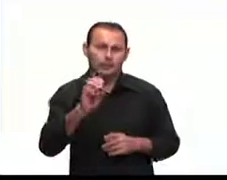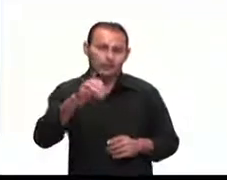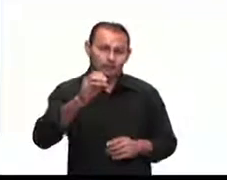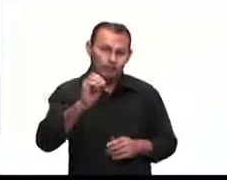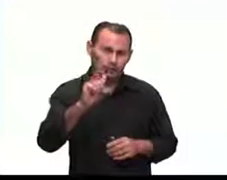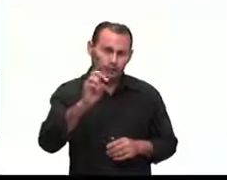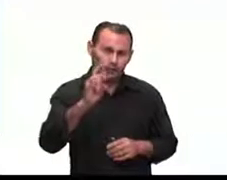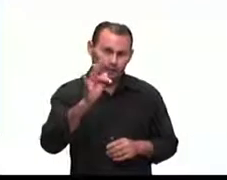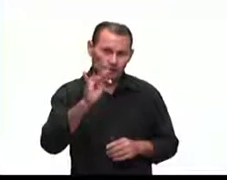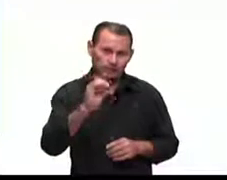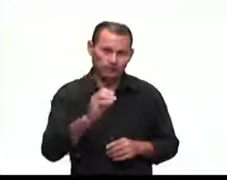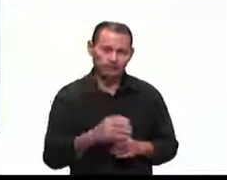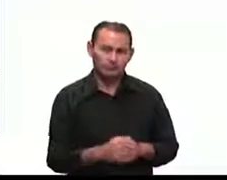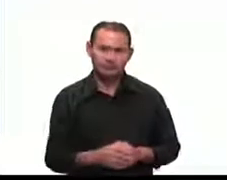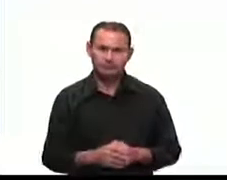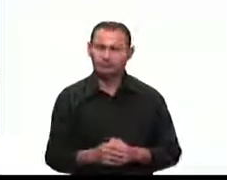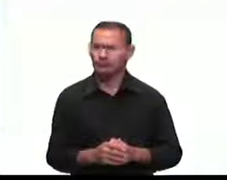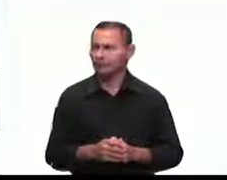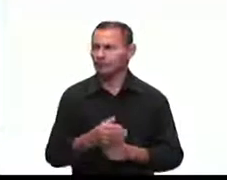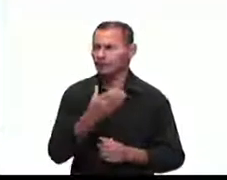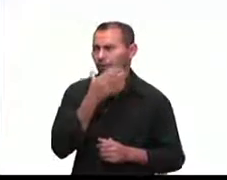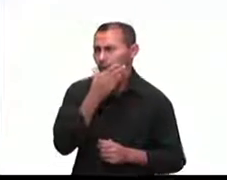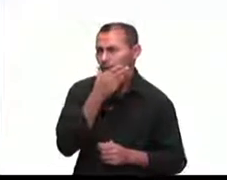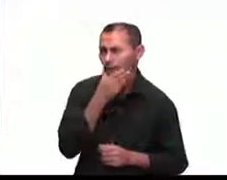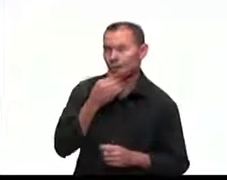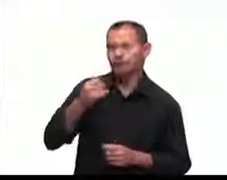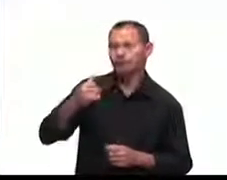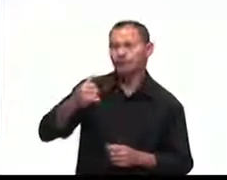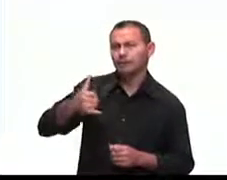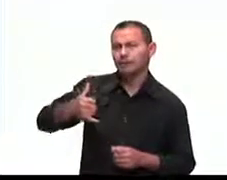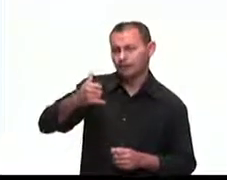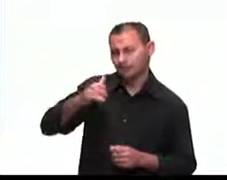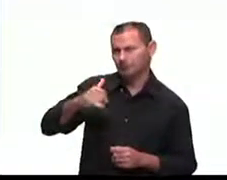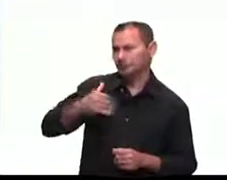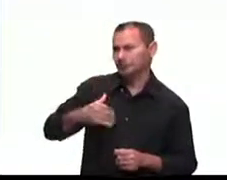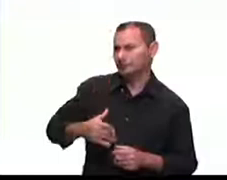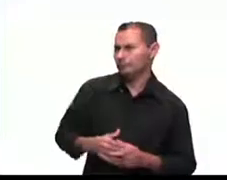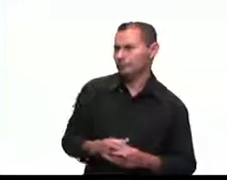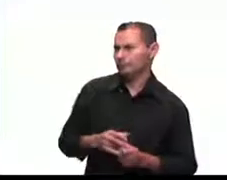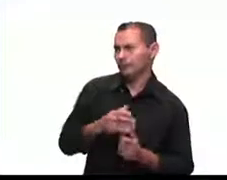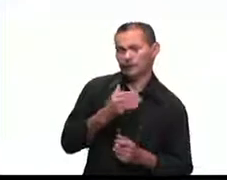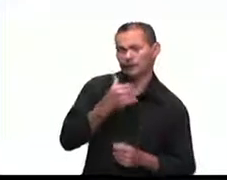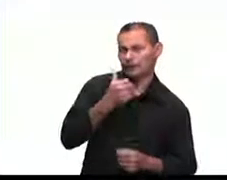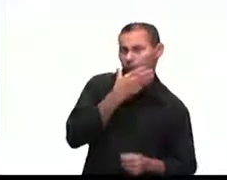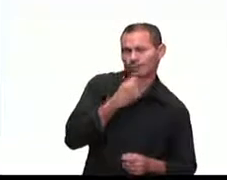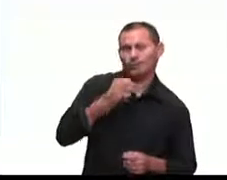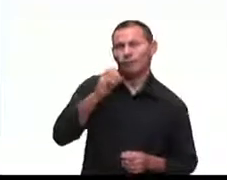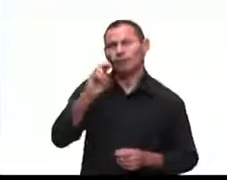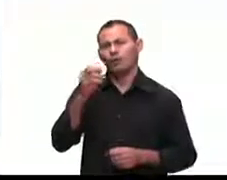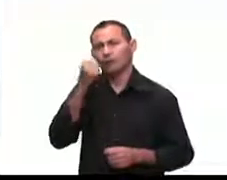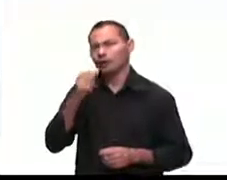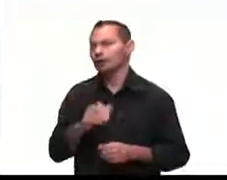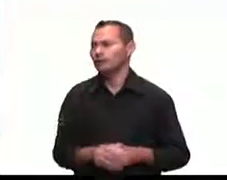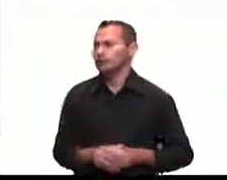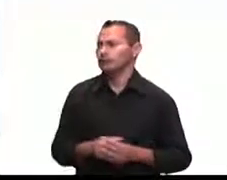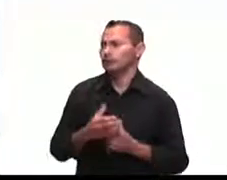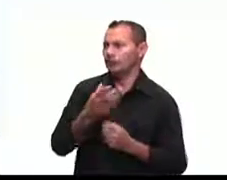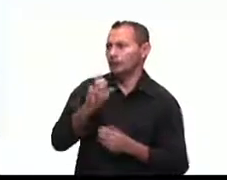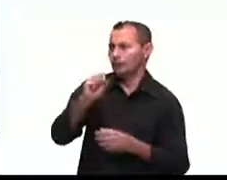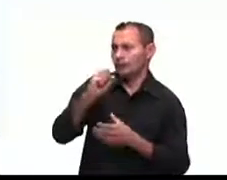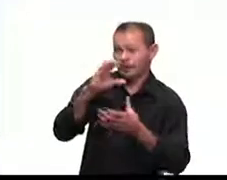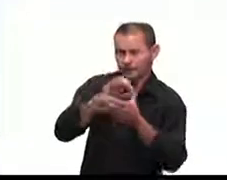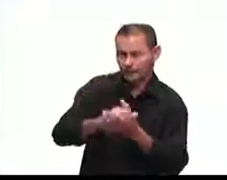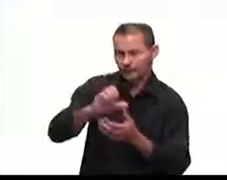demográfico. Então, sexo, idade, estado civil, quantidade de filhos ou se você